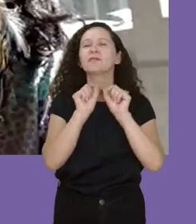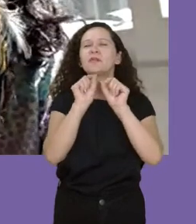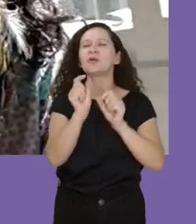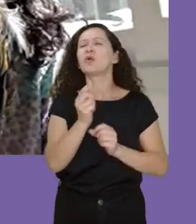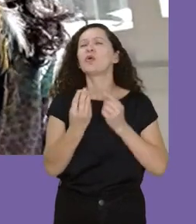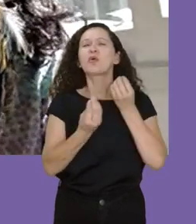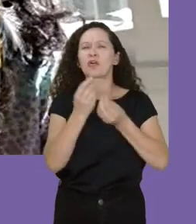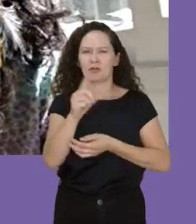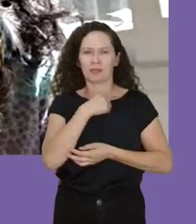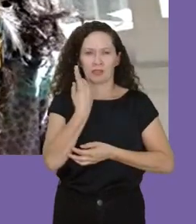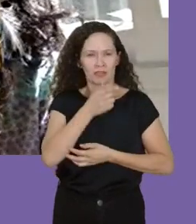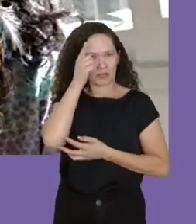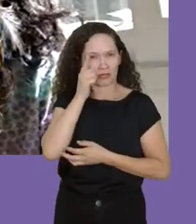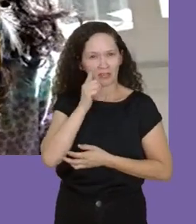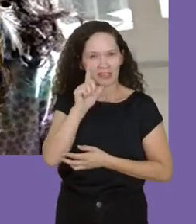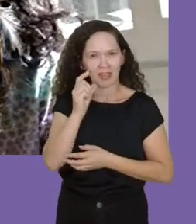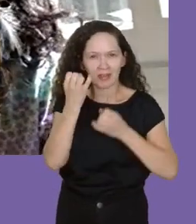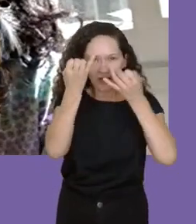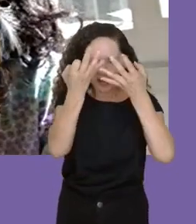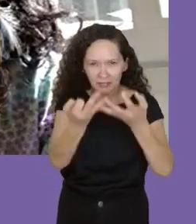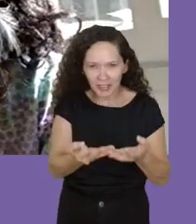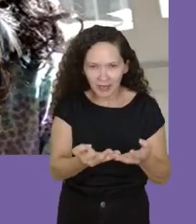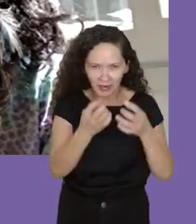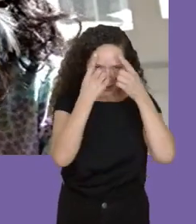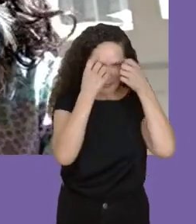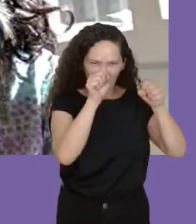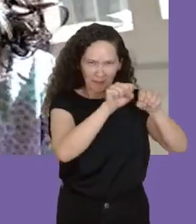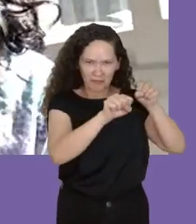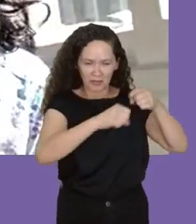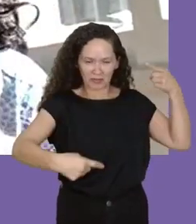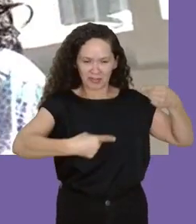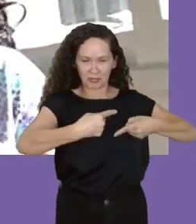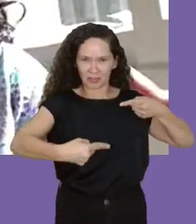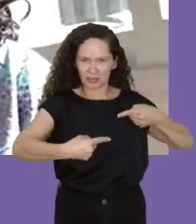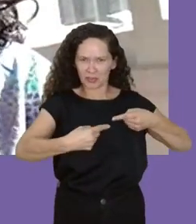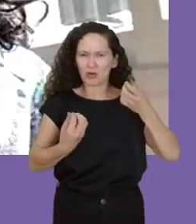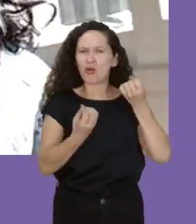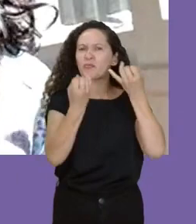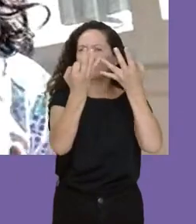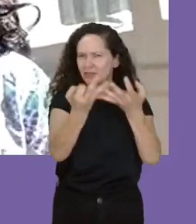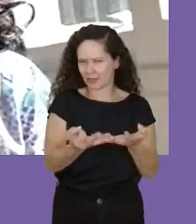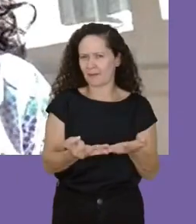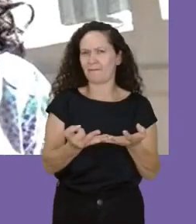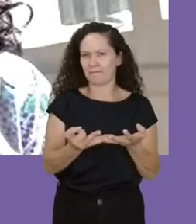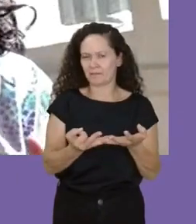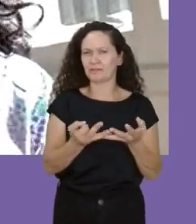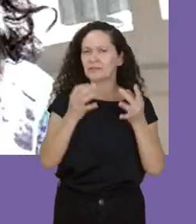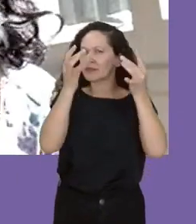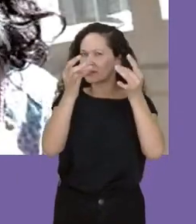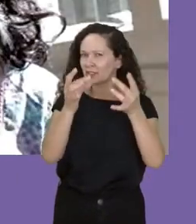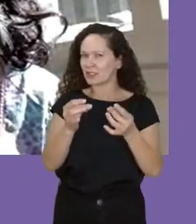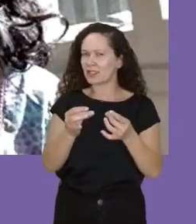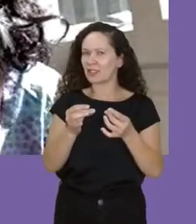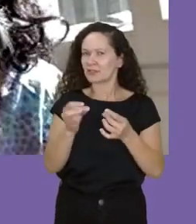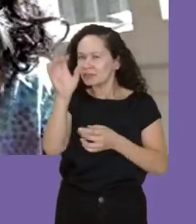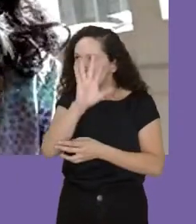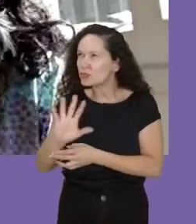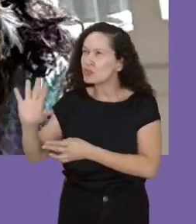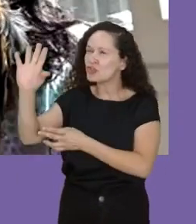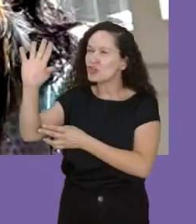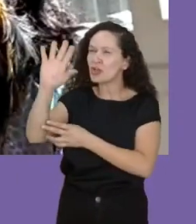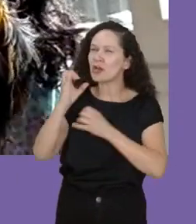gente poderia definir violência política no sentido, né, de mais abrangente,